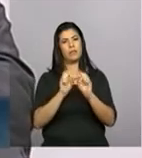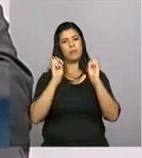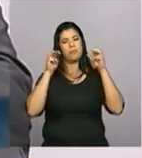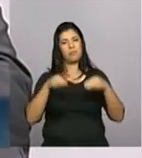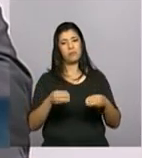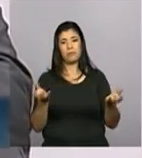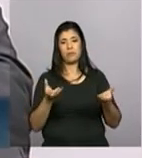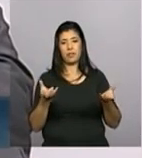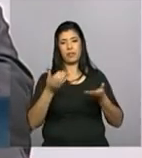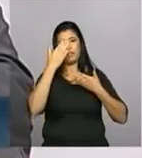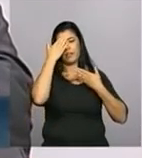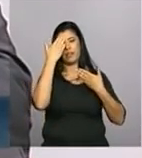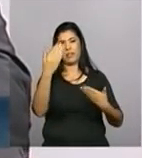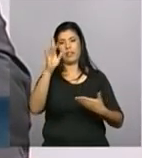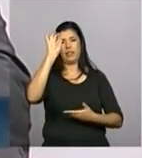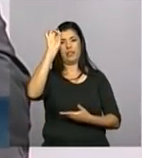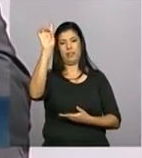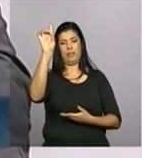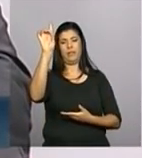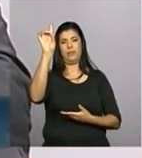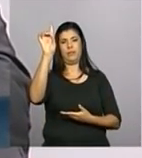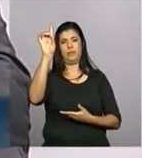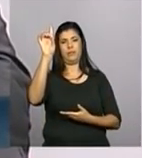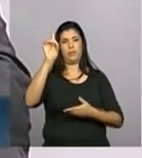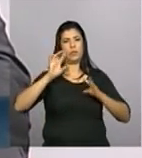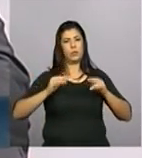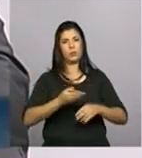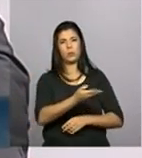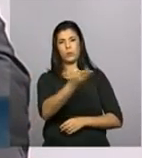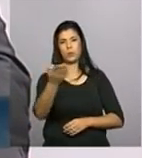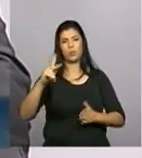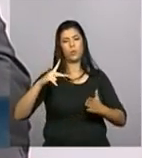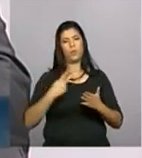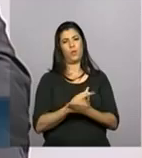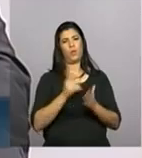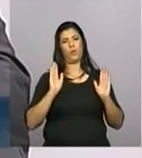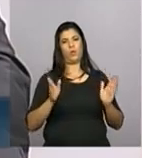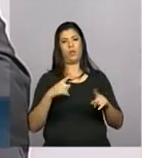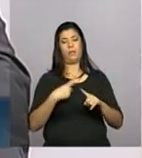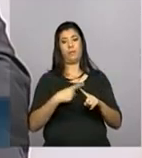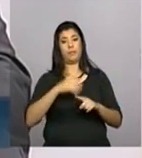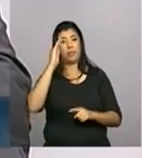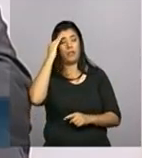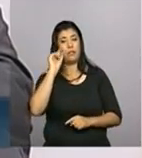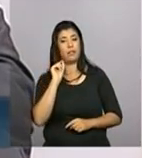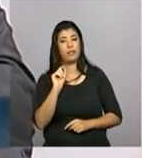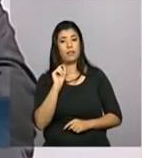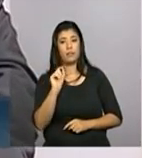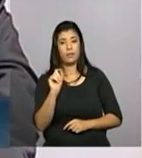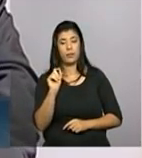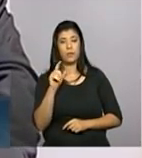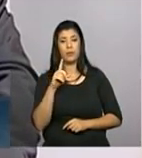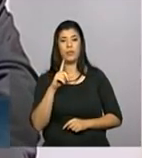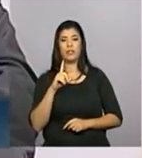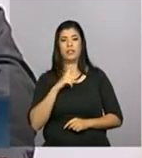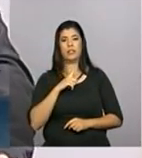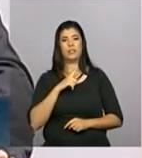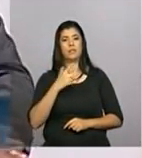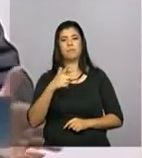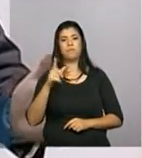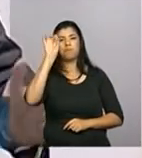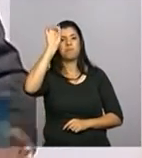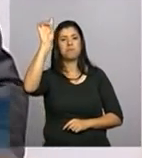aqui agradecer a Deus todos esses momentos, porque entendo que sem